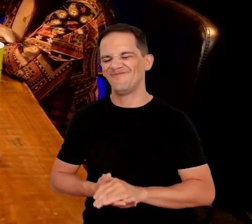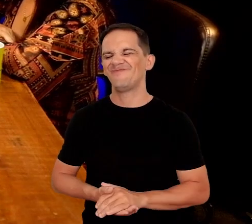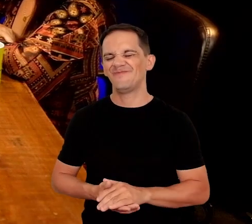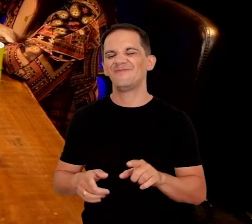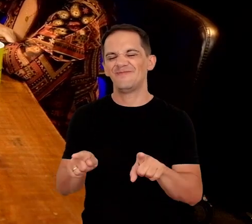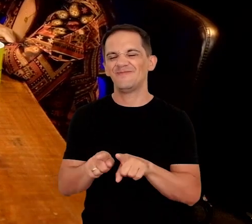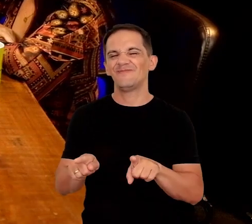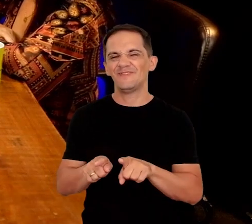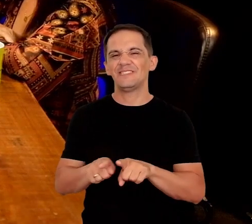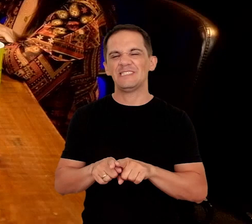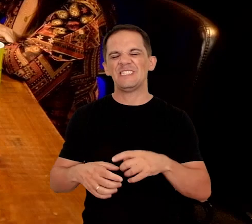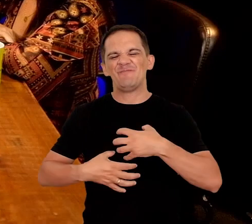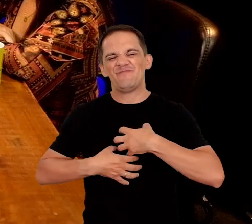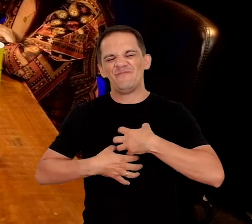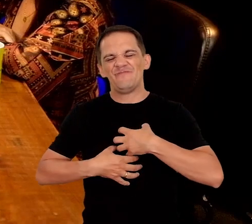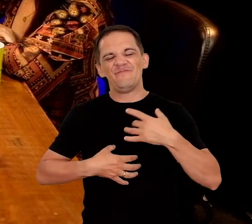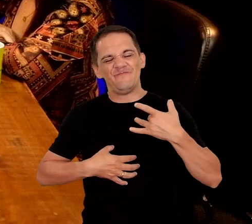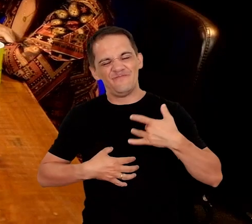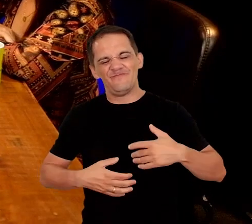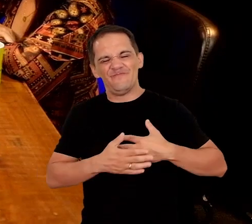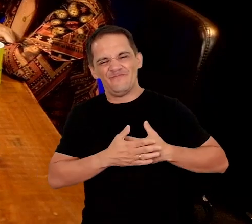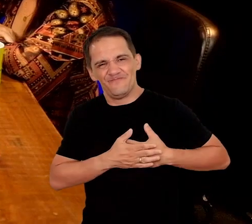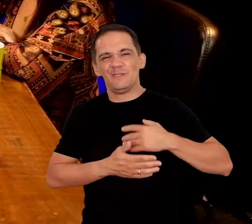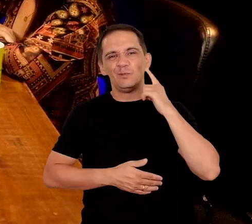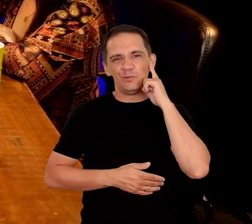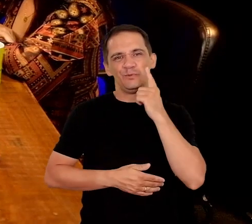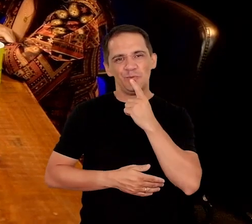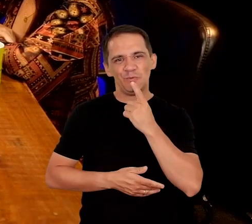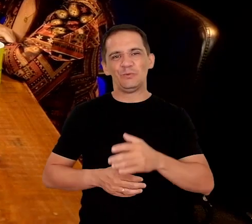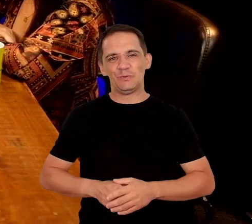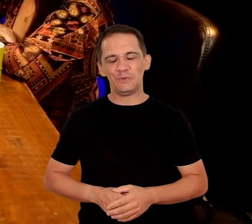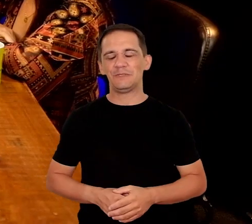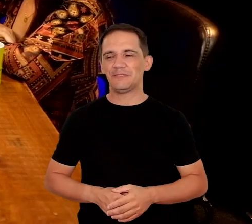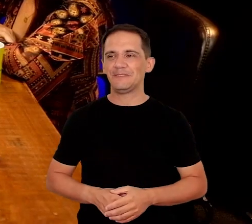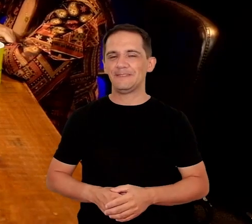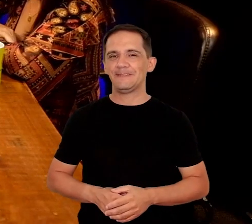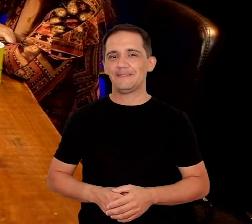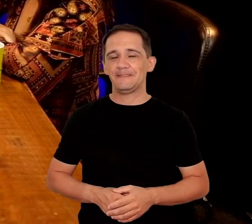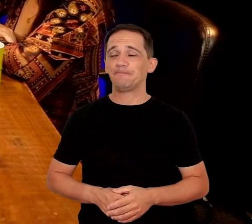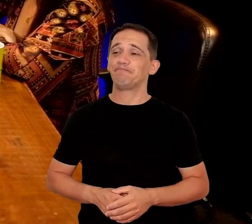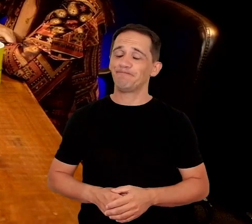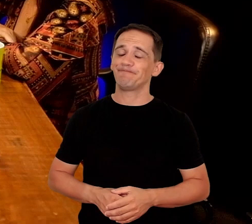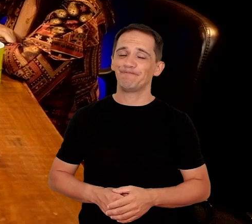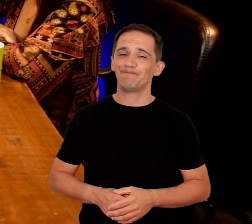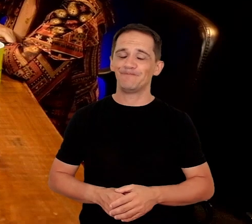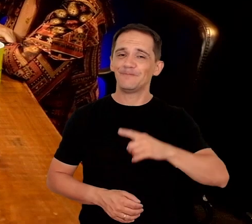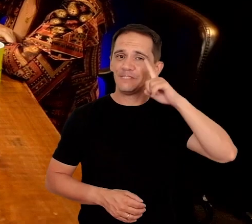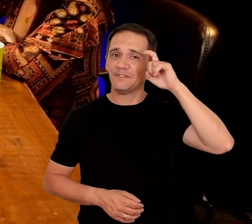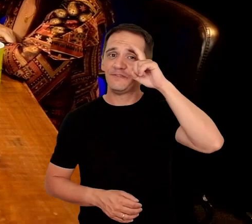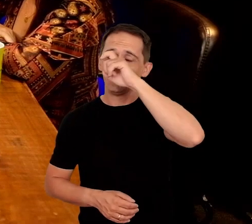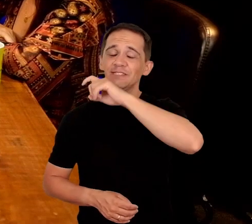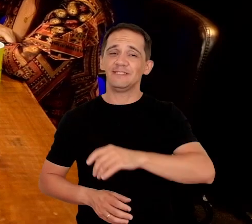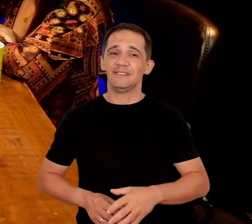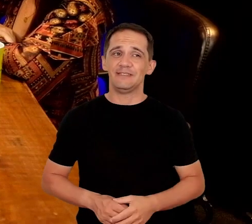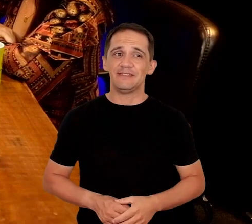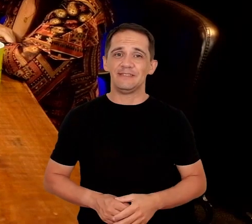Já. É uma parte bem chata do trabalho. Sim, assim, mas eu não tinha passado pela minha cabeça que... Sim, com certeza, né? Porque... E é